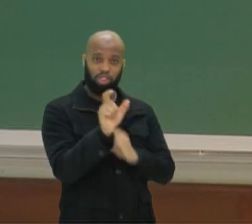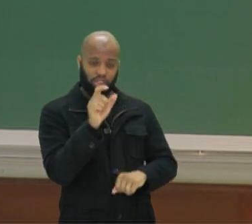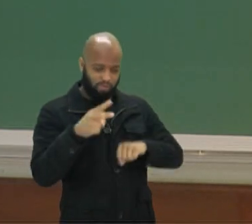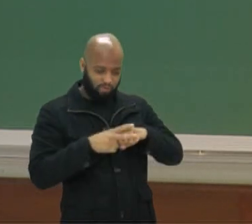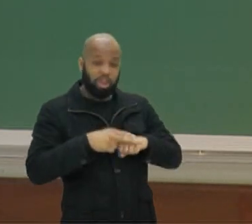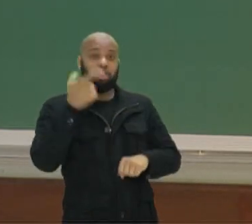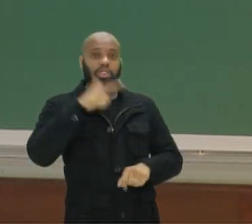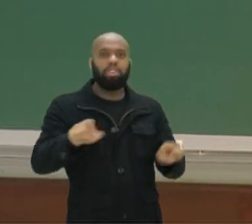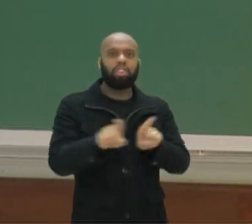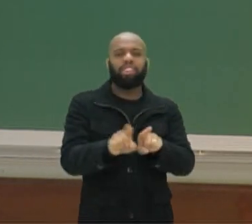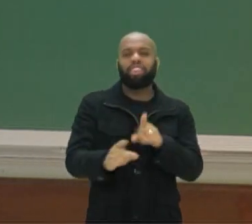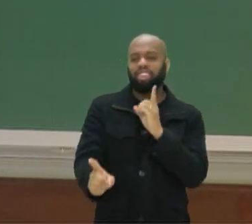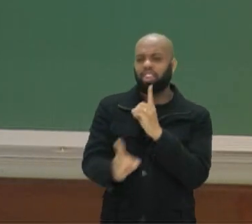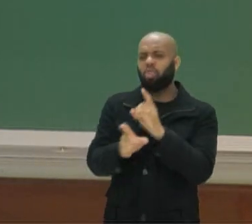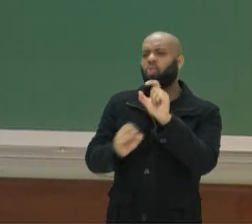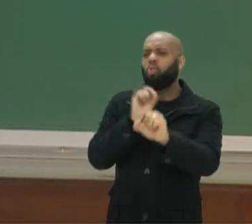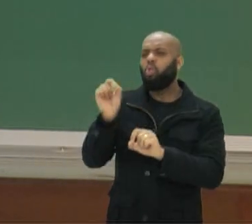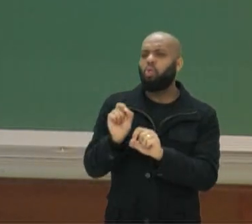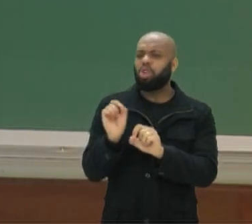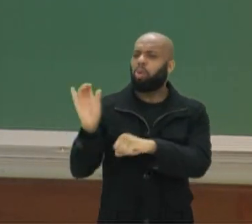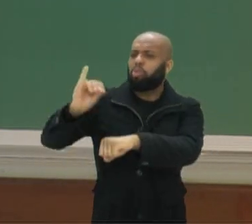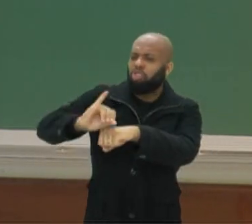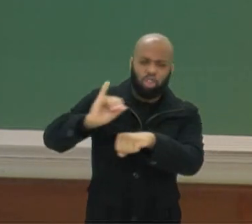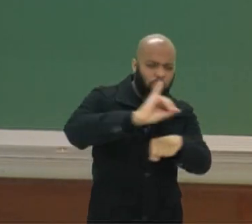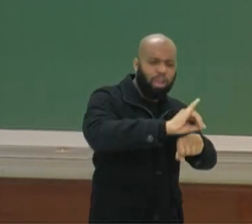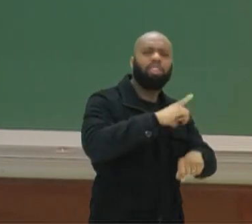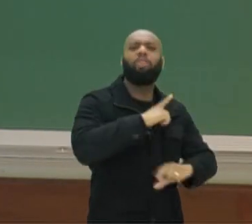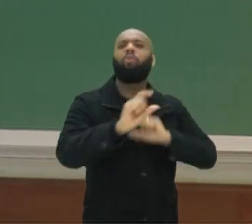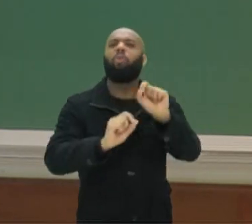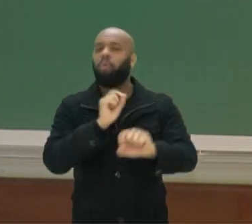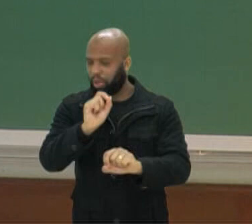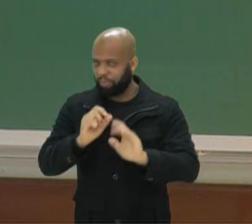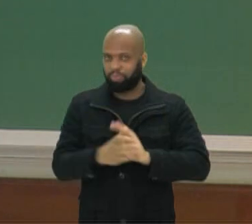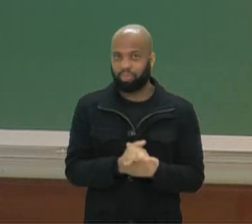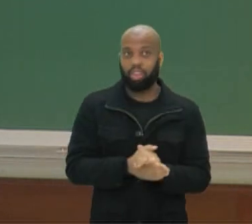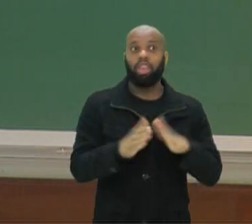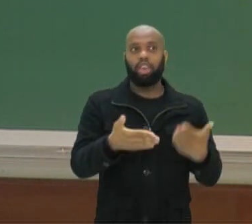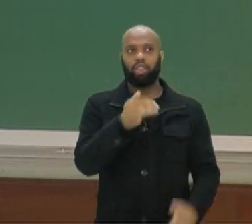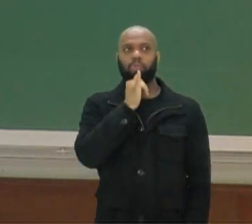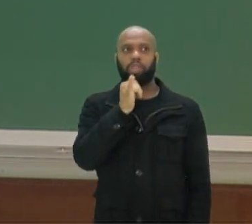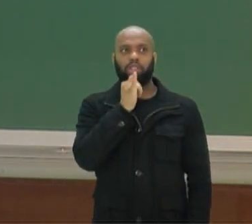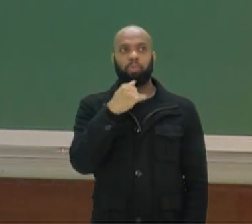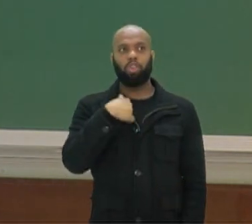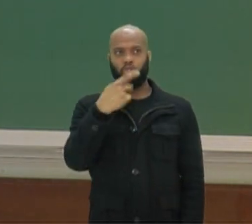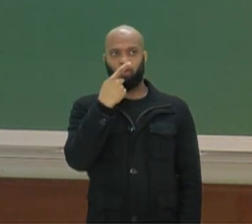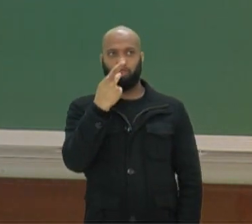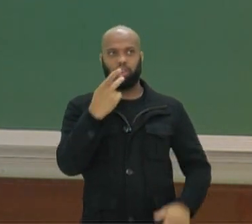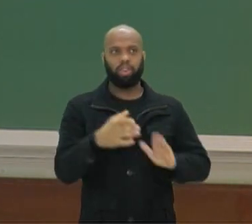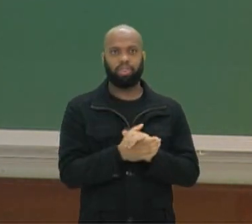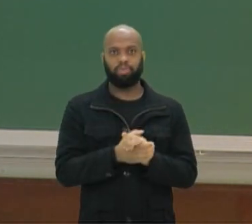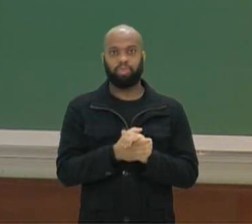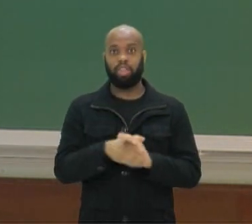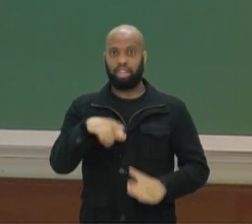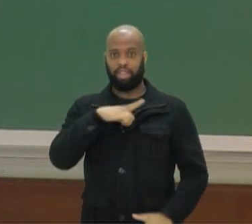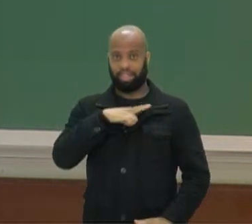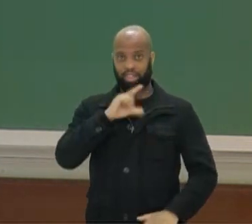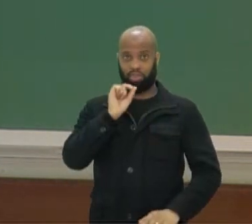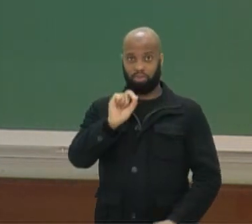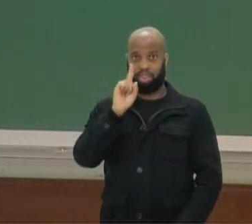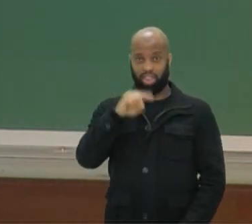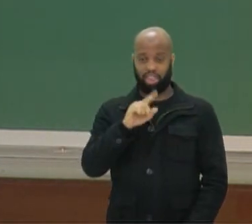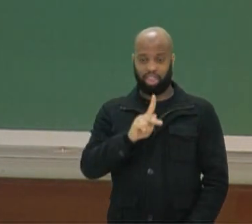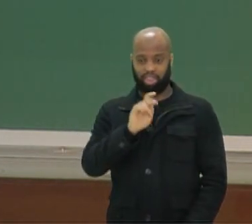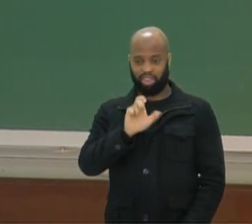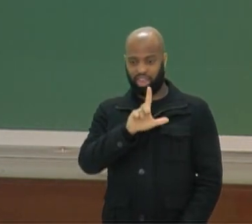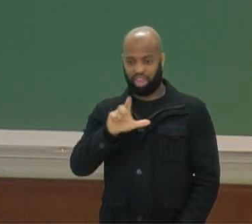consegue identificar facilmente que tipo de objeto que aquele verbo vai ter, tá bom? Então, por exemplo, quando eu digo aqui, ó, Kelly will give Josh